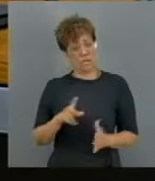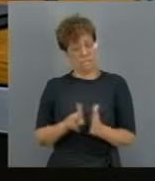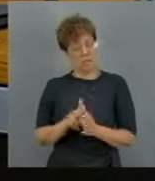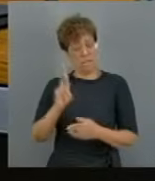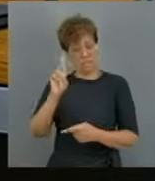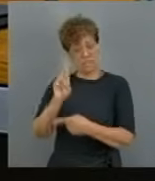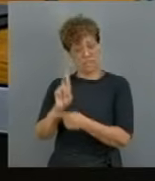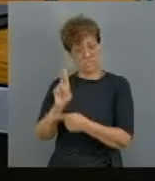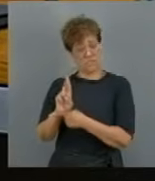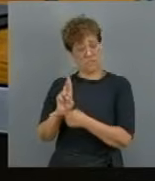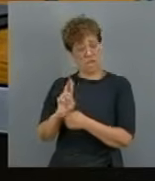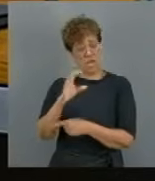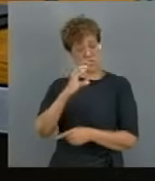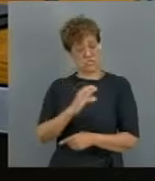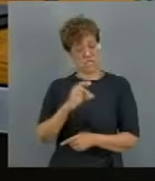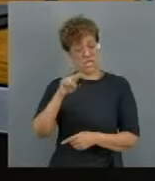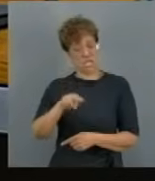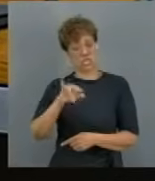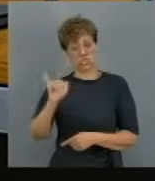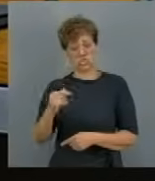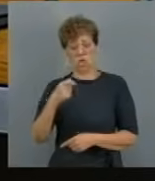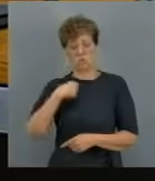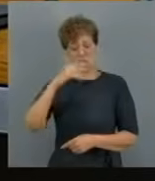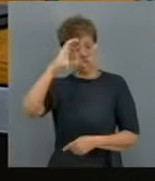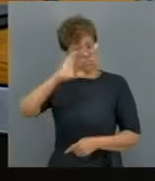representar o CNJ como cidadão,